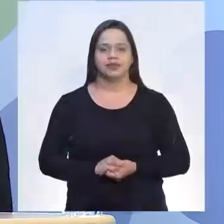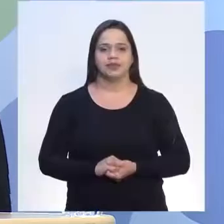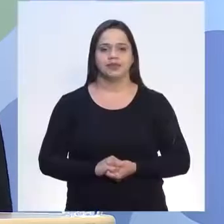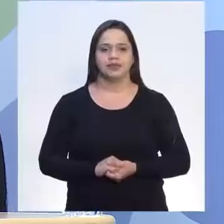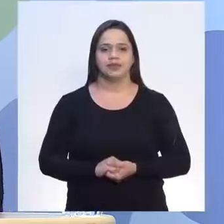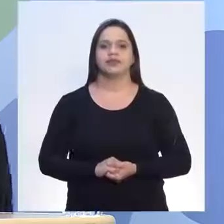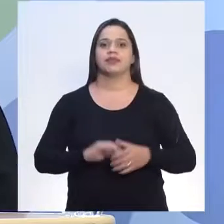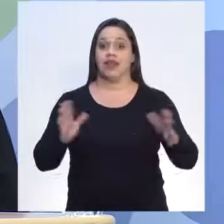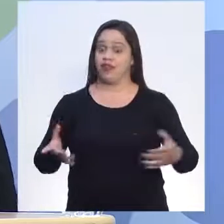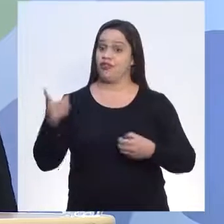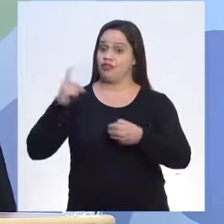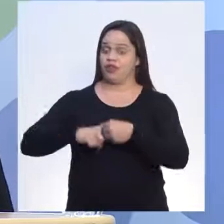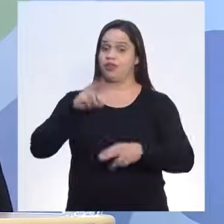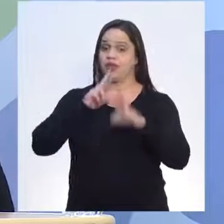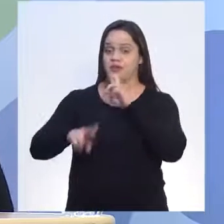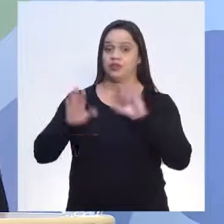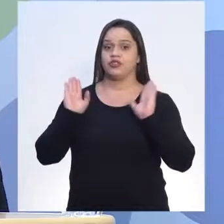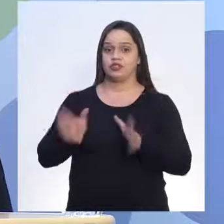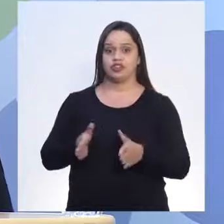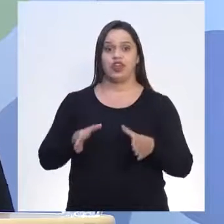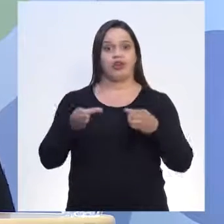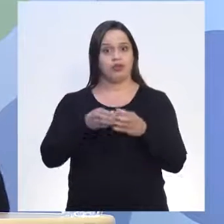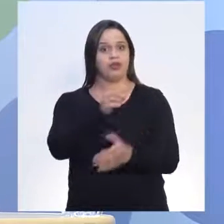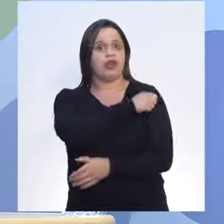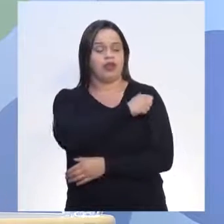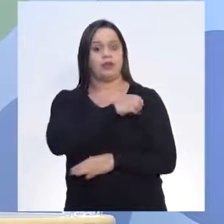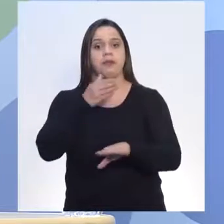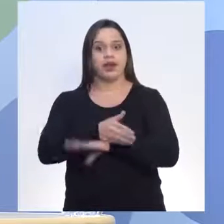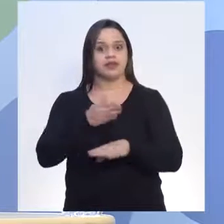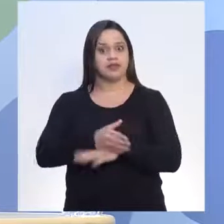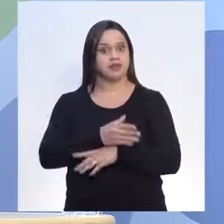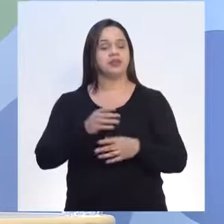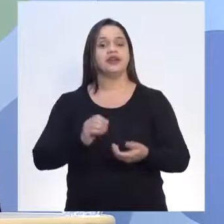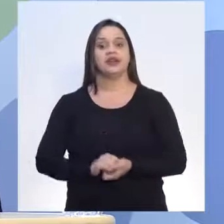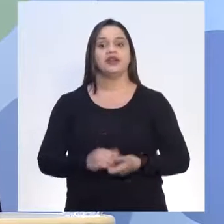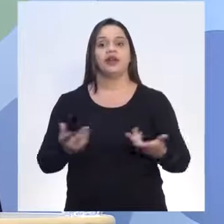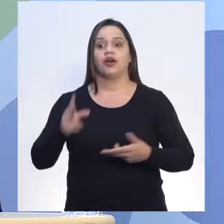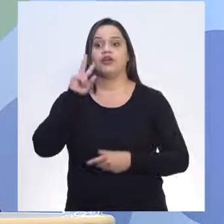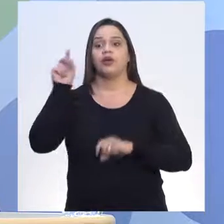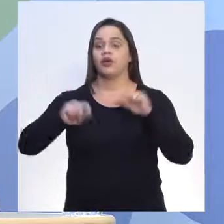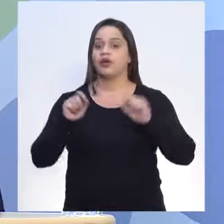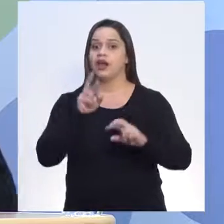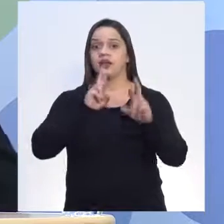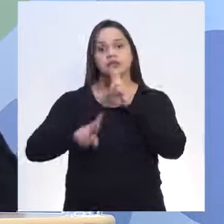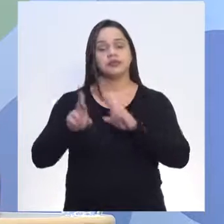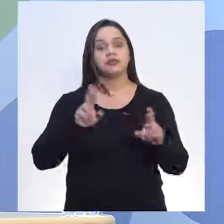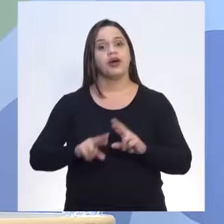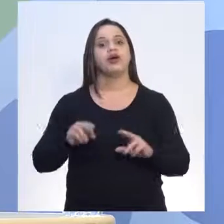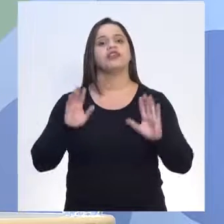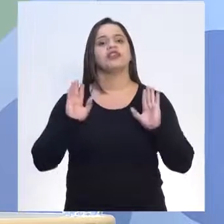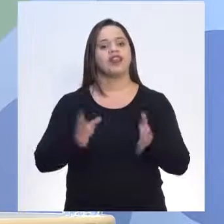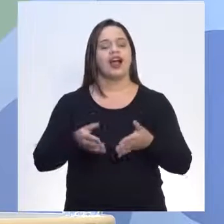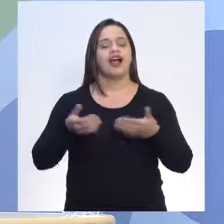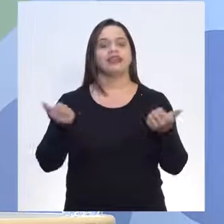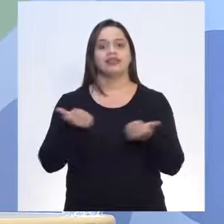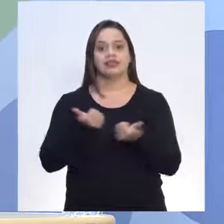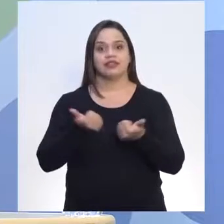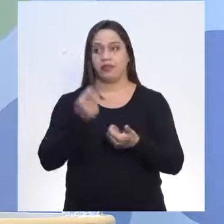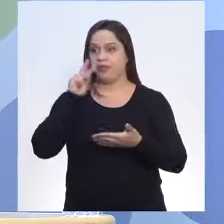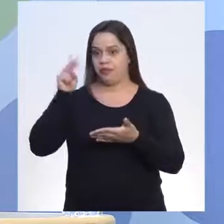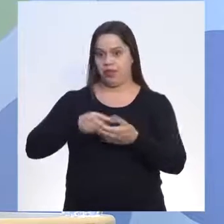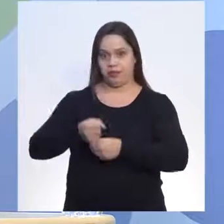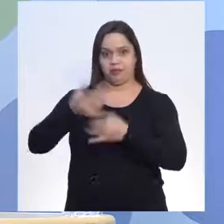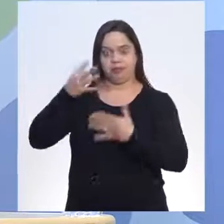Retornamos aqui com as respostas, Jonas. O pessoal participando bastante, enviando aqui as respostas. Tudo bem? Vamos a